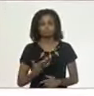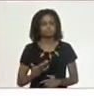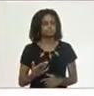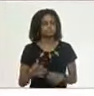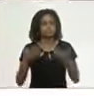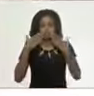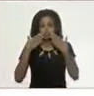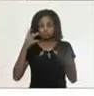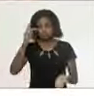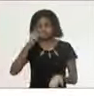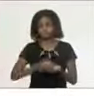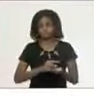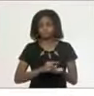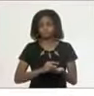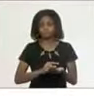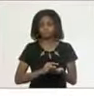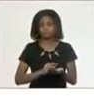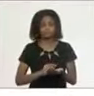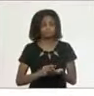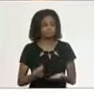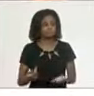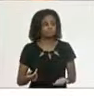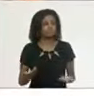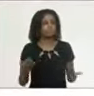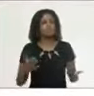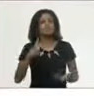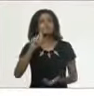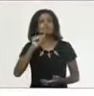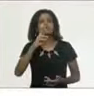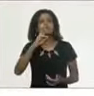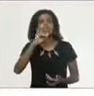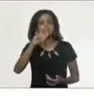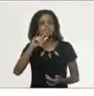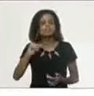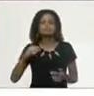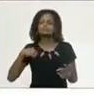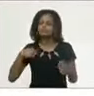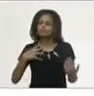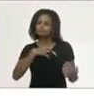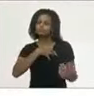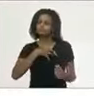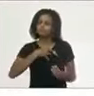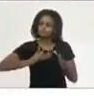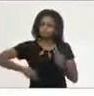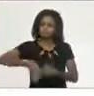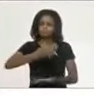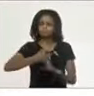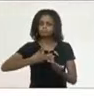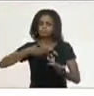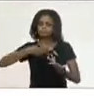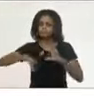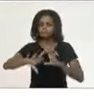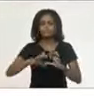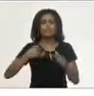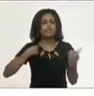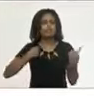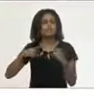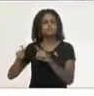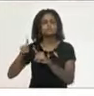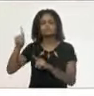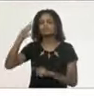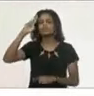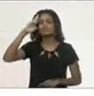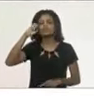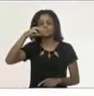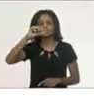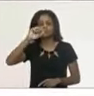mostrando a verdadeira imagem da esquerda. Então, Gabriel, fica aqui toda a minha solidariedade a você, fica o repúdio ao coronel Marco Paz,